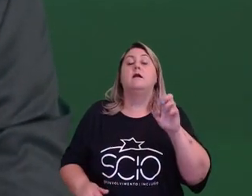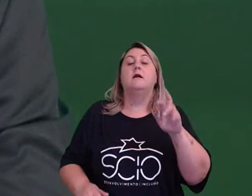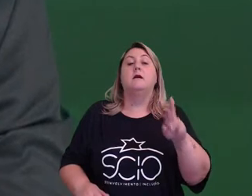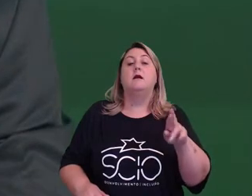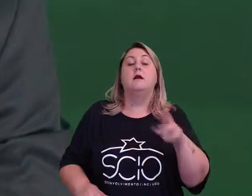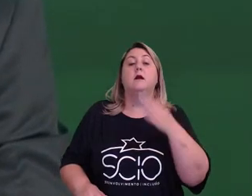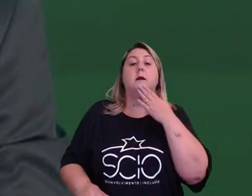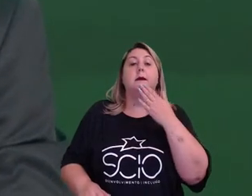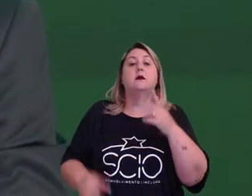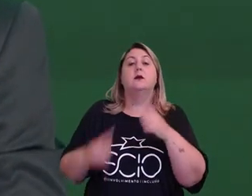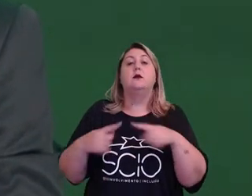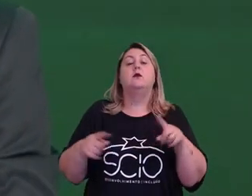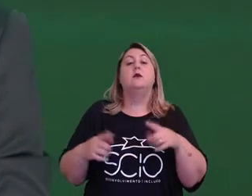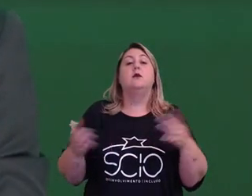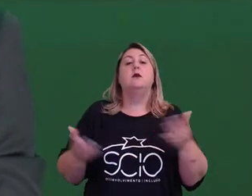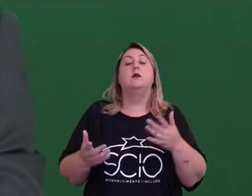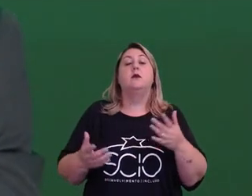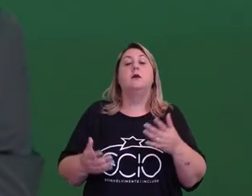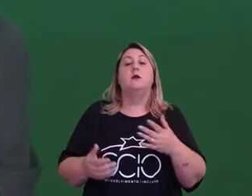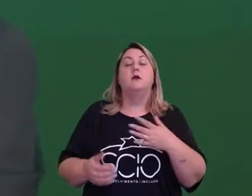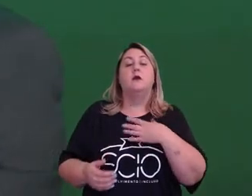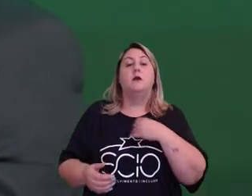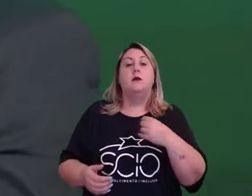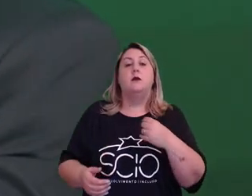Lilian. Pediu música, vem agora. Filho